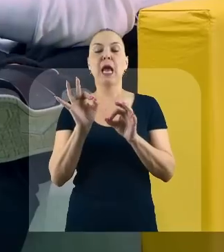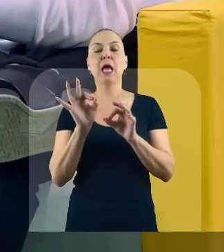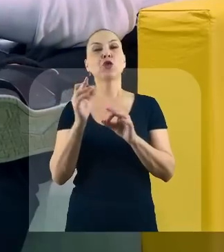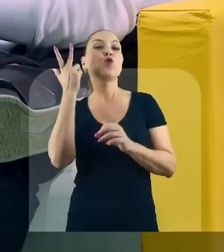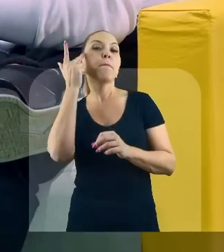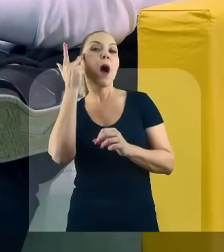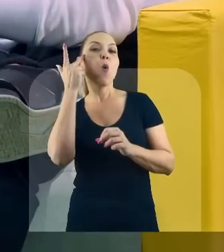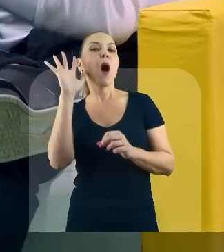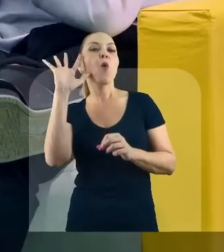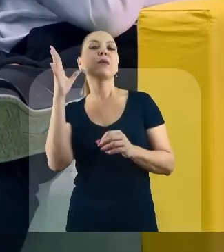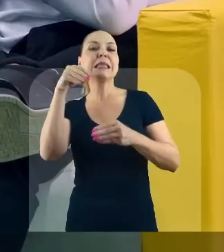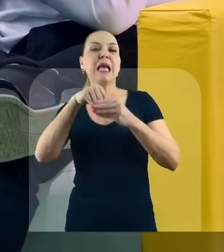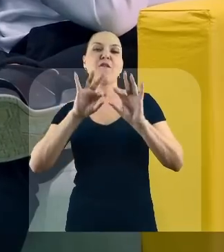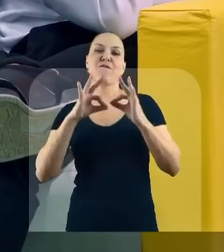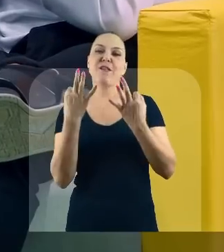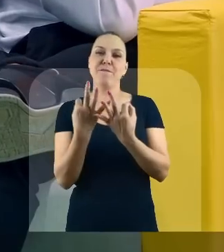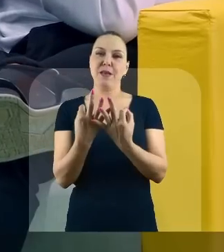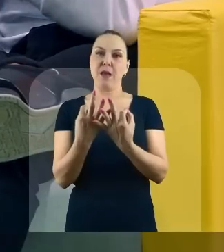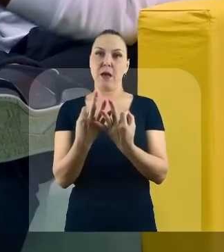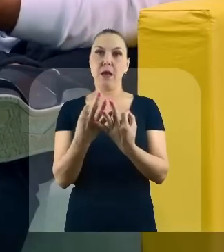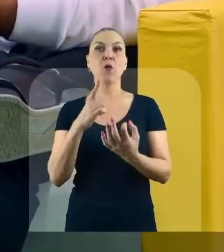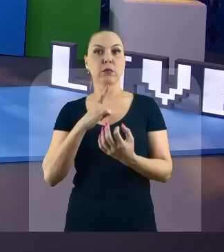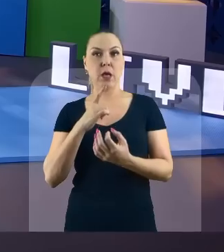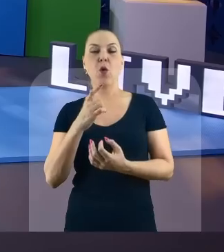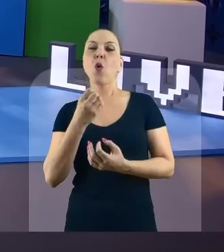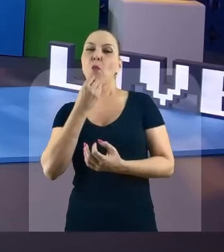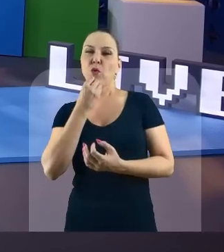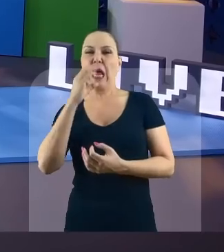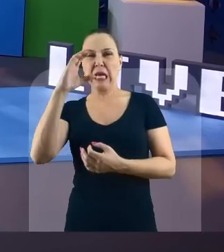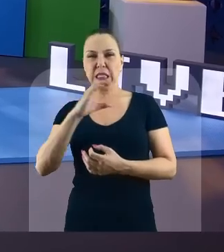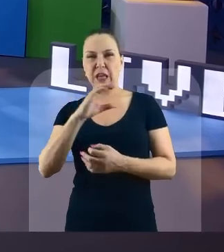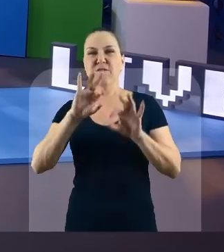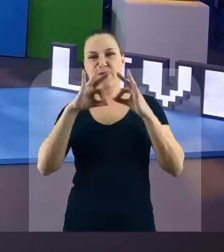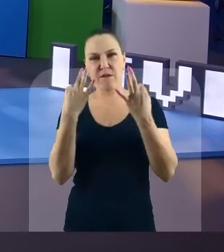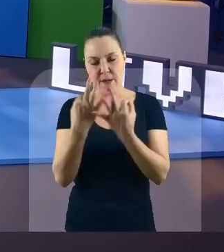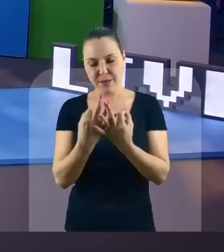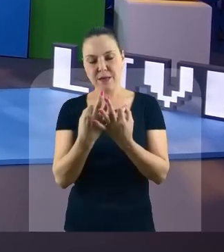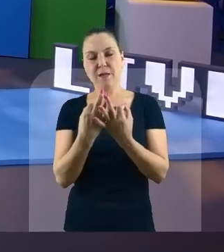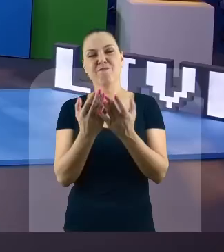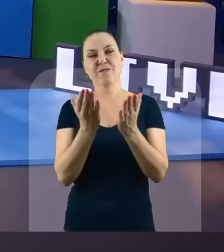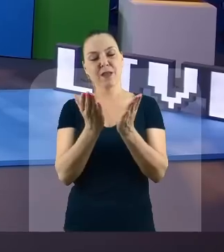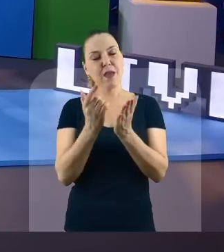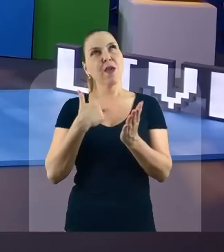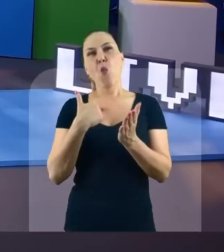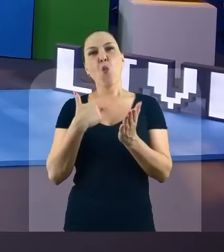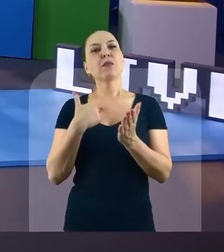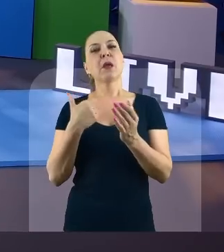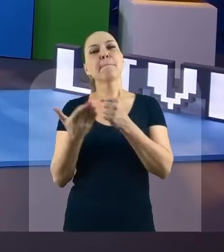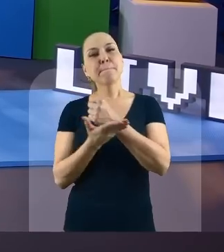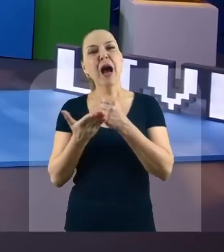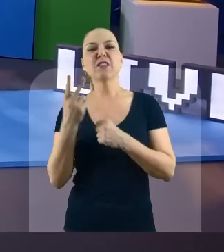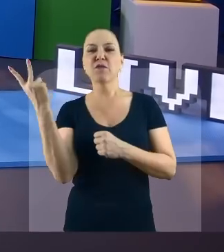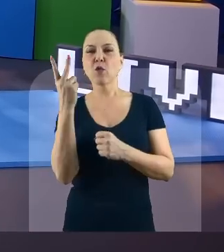família. E eu tive a oportunidade de nascer numa família cristã, em um lar cristão, e isso me deu uma base para que eu pudesse não negociar